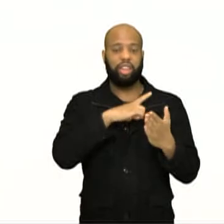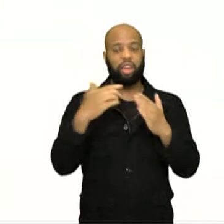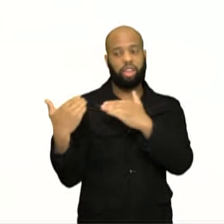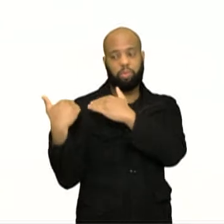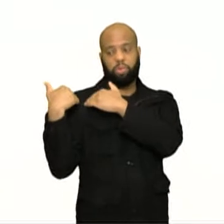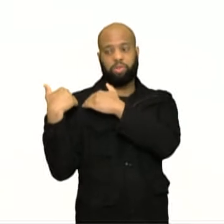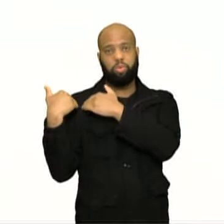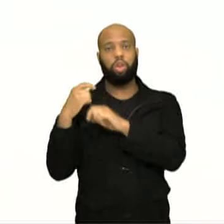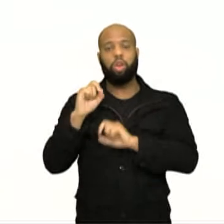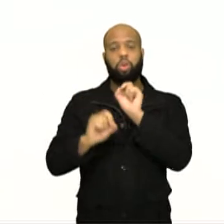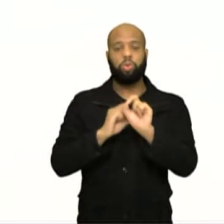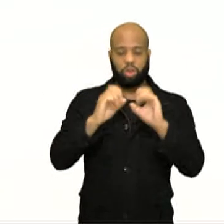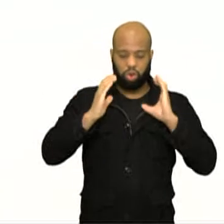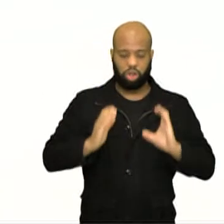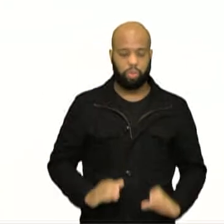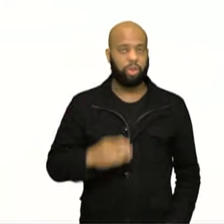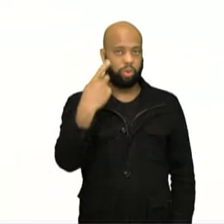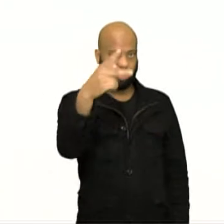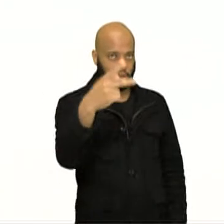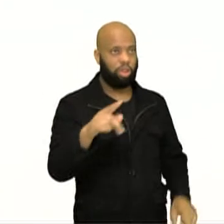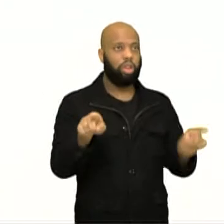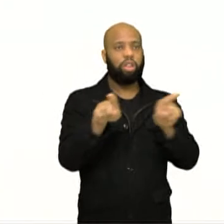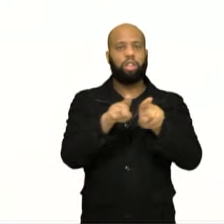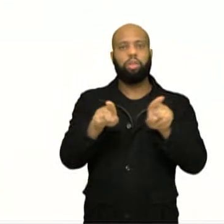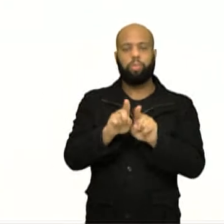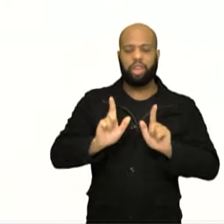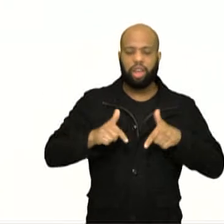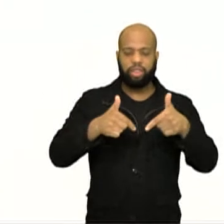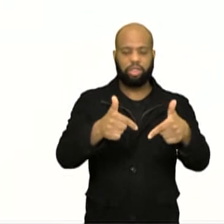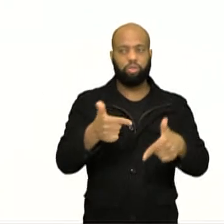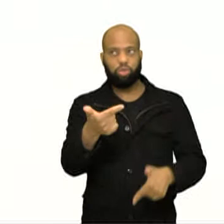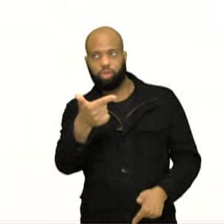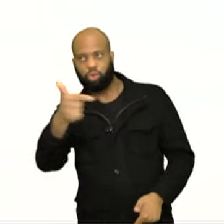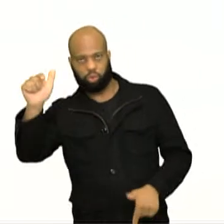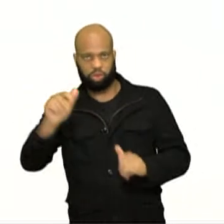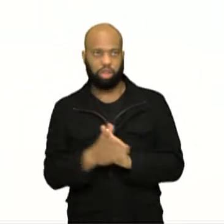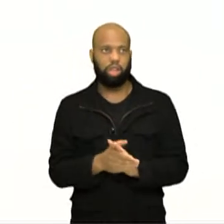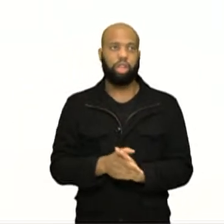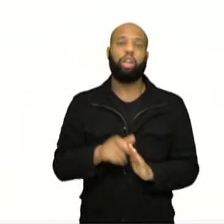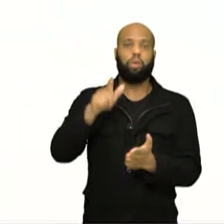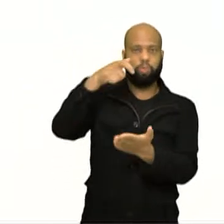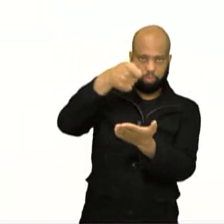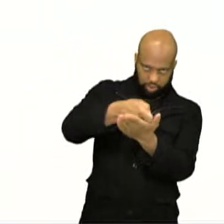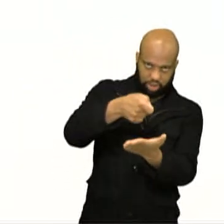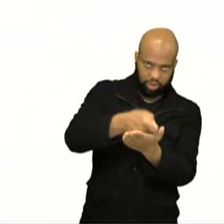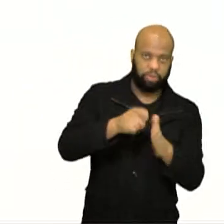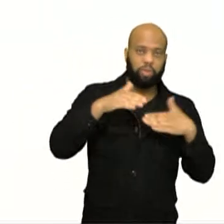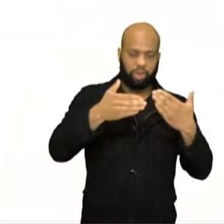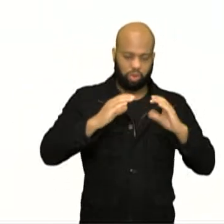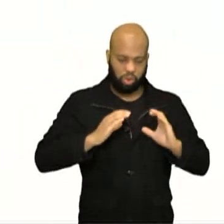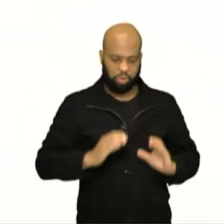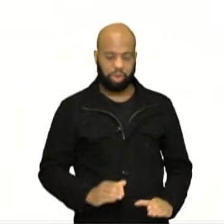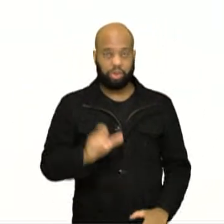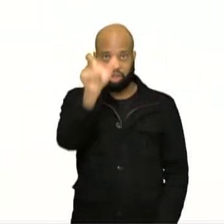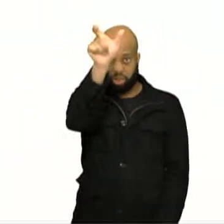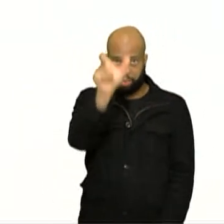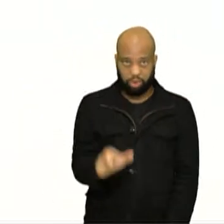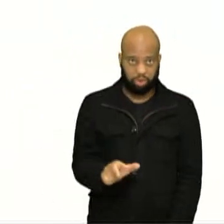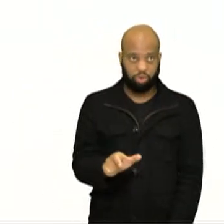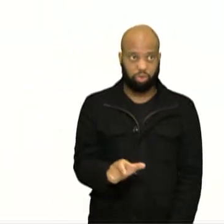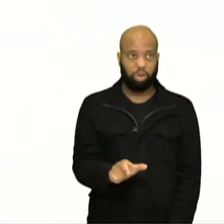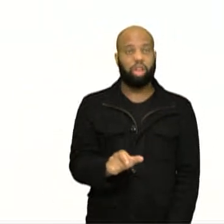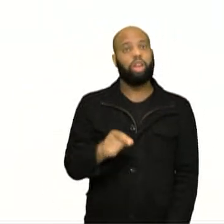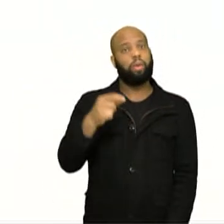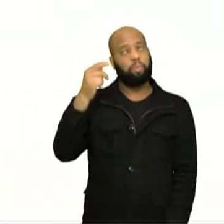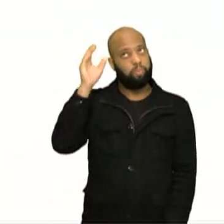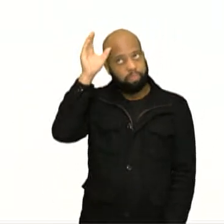pelo próprio comportamento ou pelas ações de outrem, a obrigação, o comportamento da pessoa